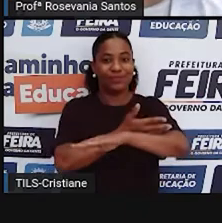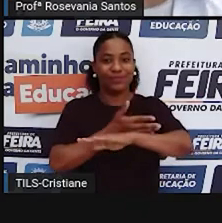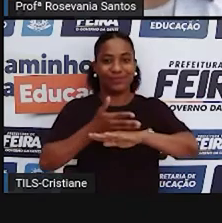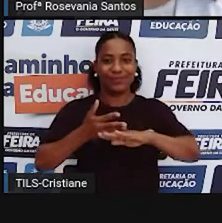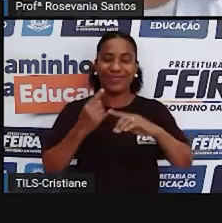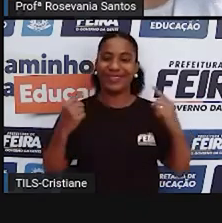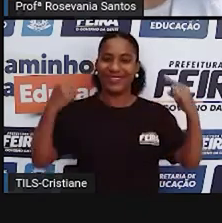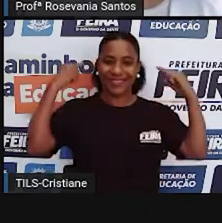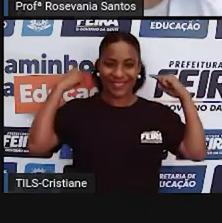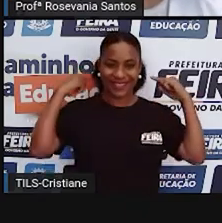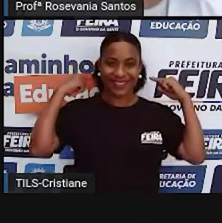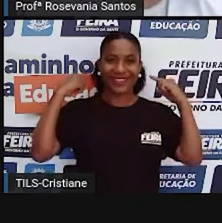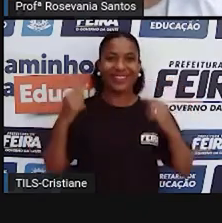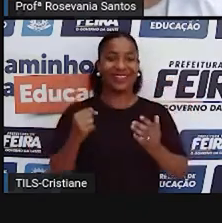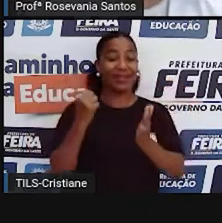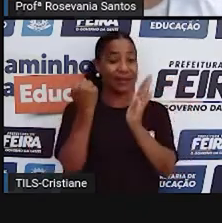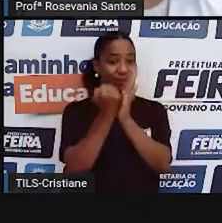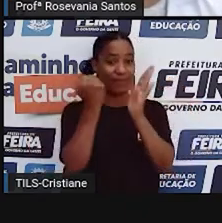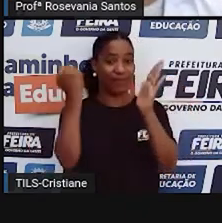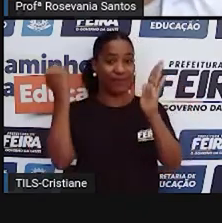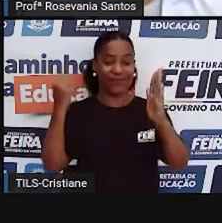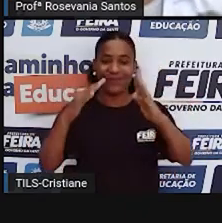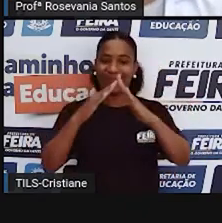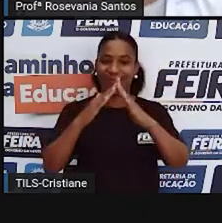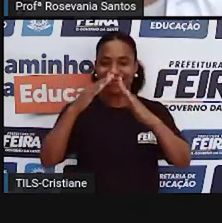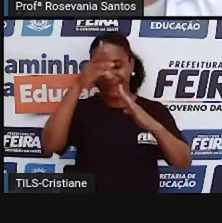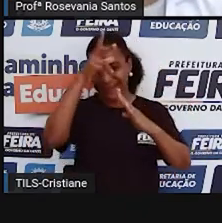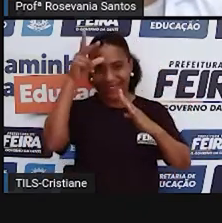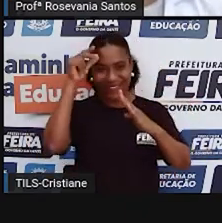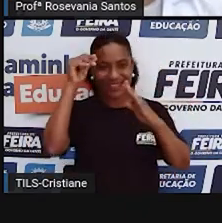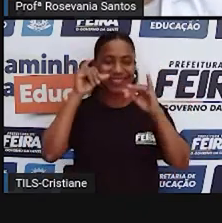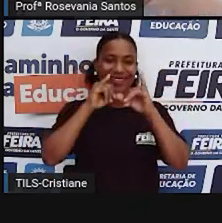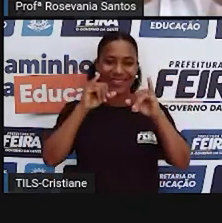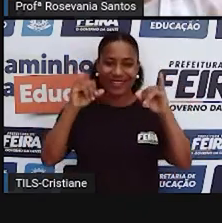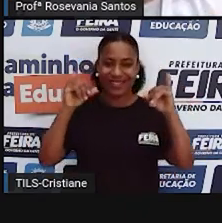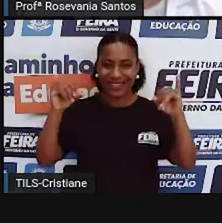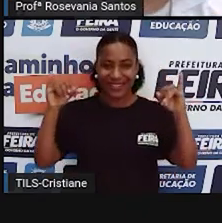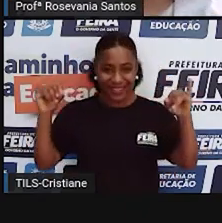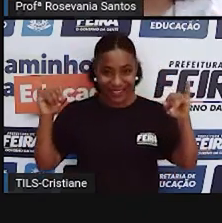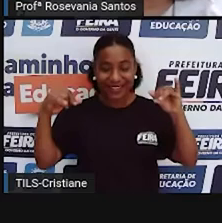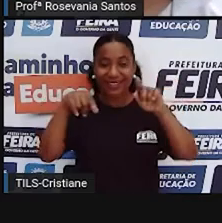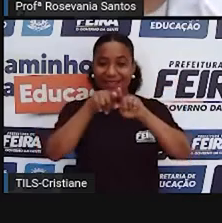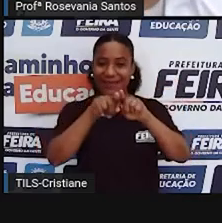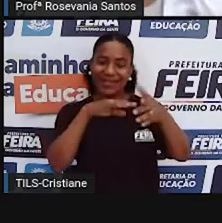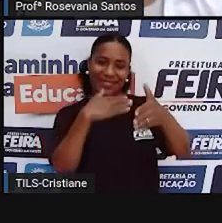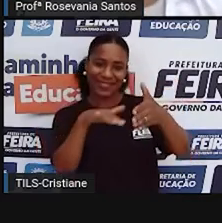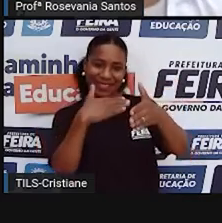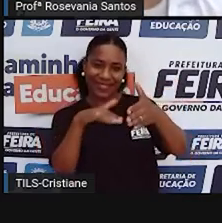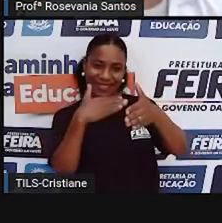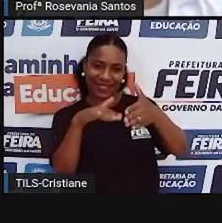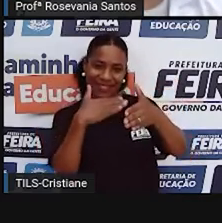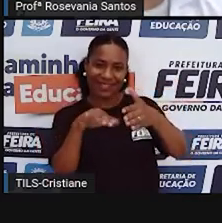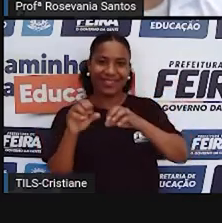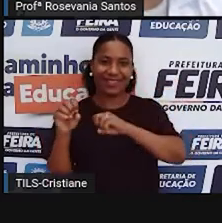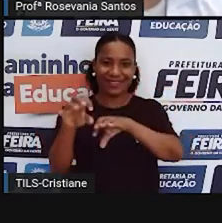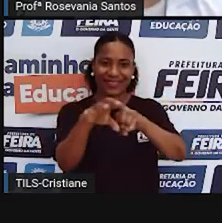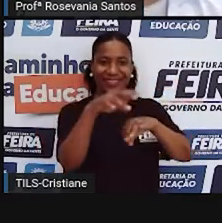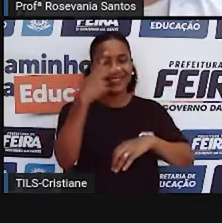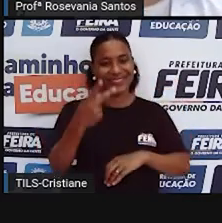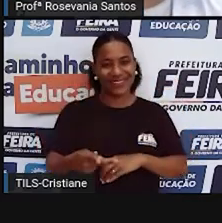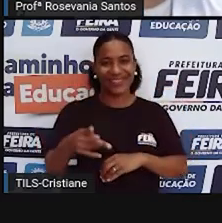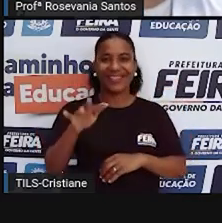tem a logomarca da prefeitura, né, de Feira de Santana, da Prefeitura Municipal de Feira de Santana, e da Secretaria de